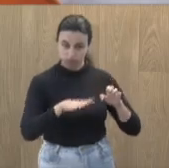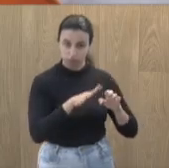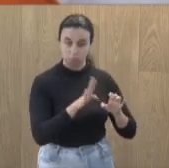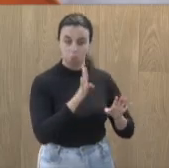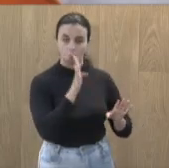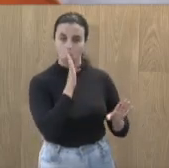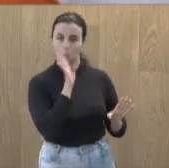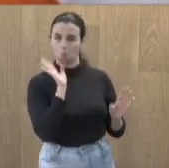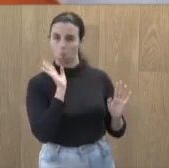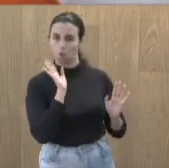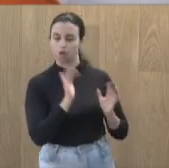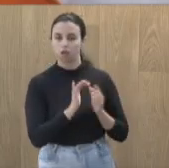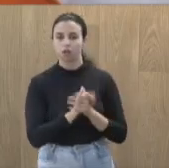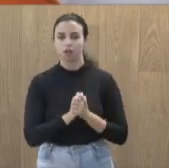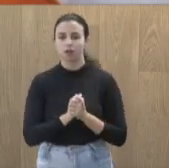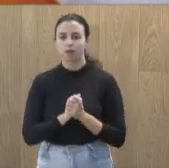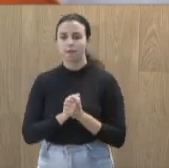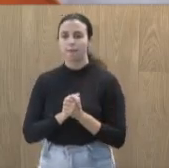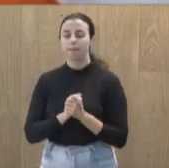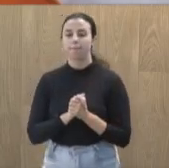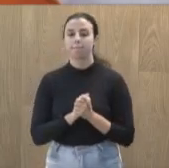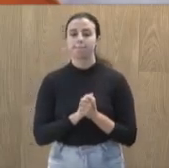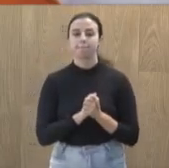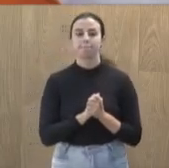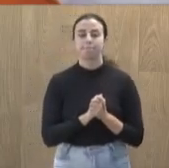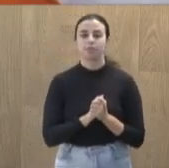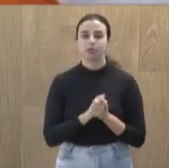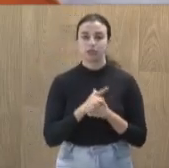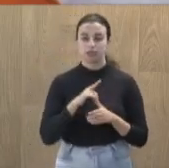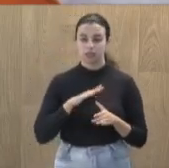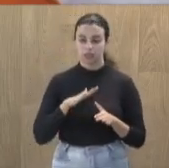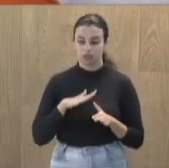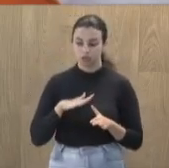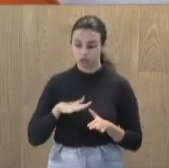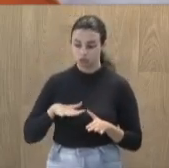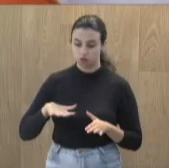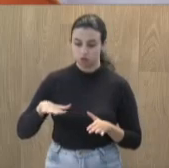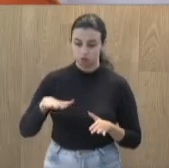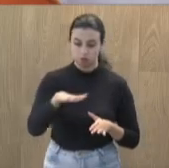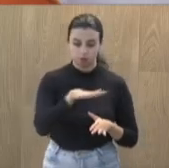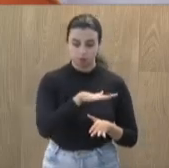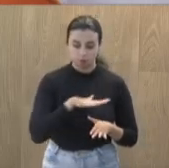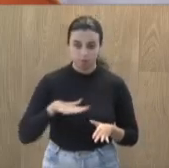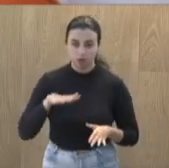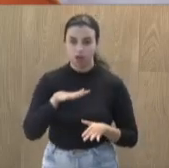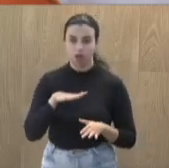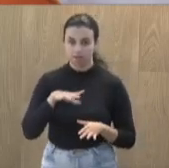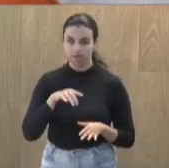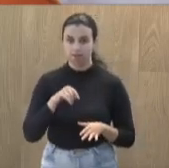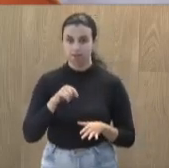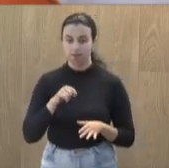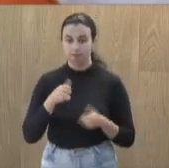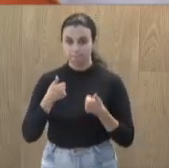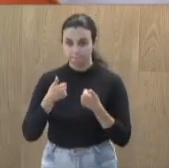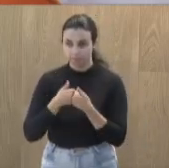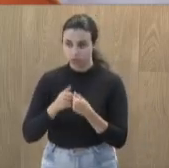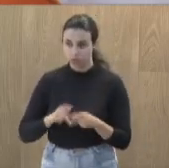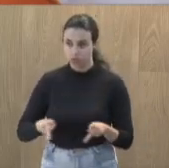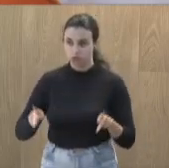Eles estão pegando uma zona que o Domingos Sávio fez com justiça, perto do